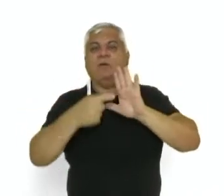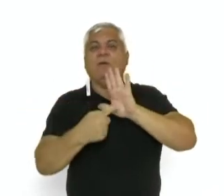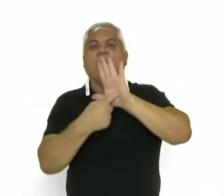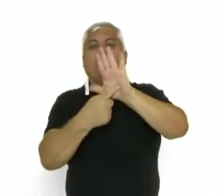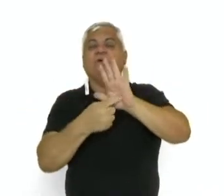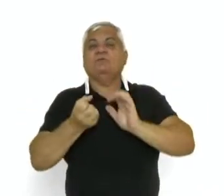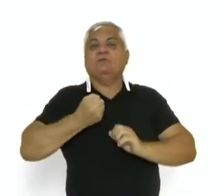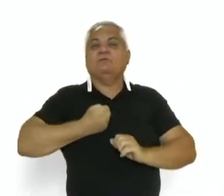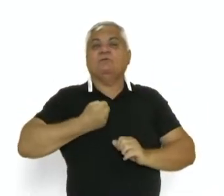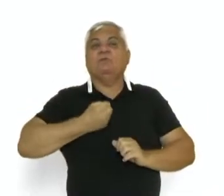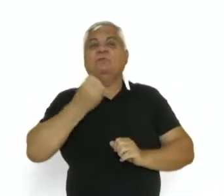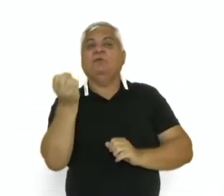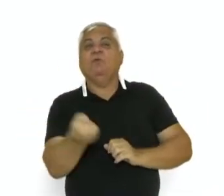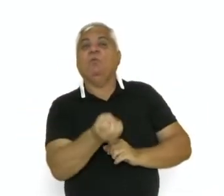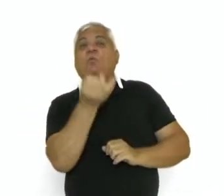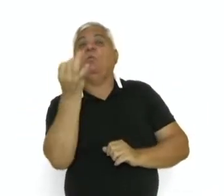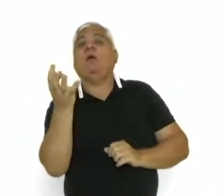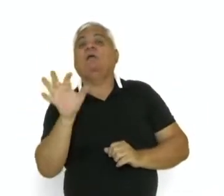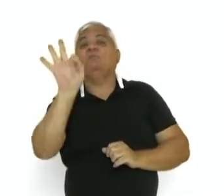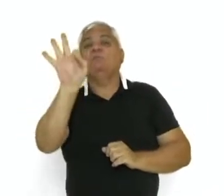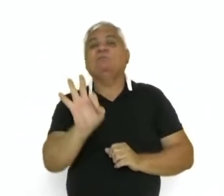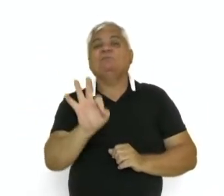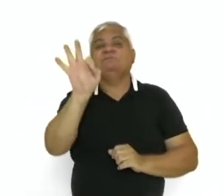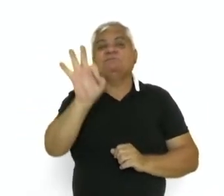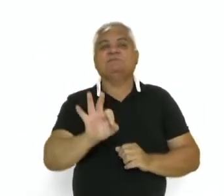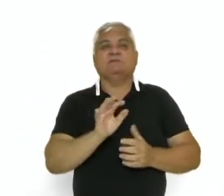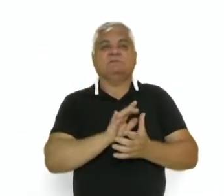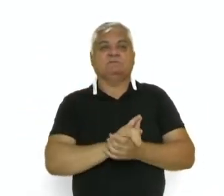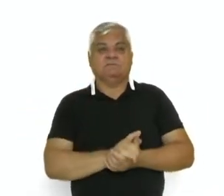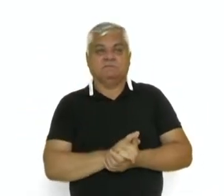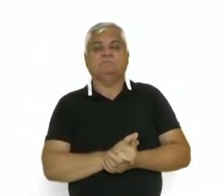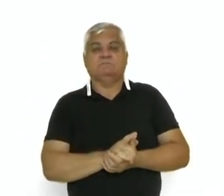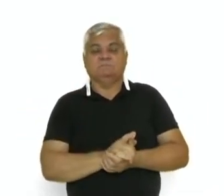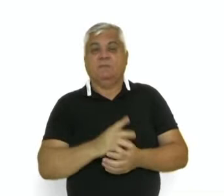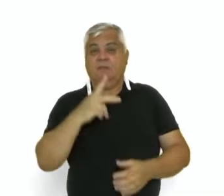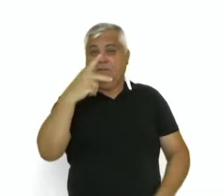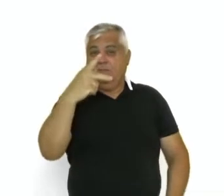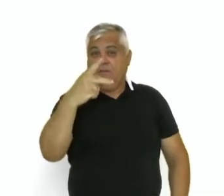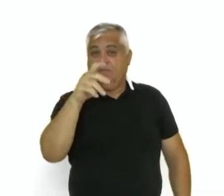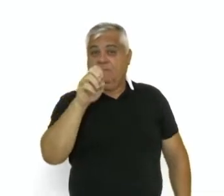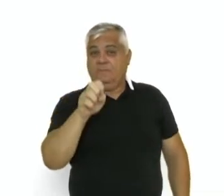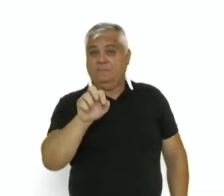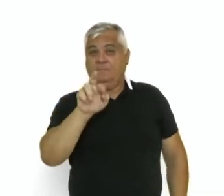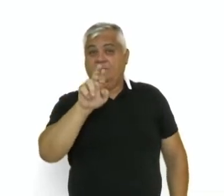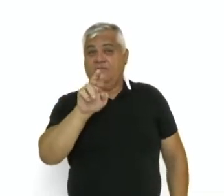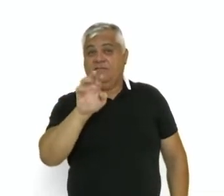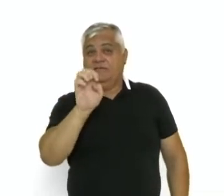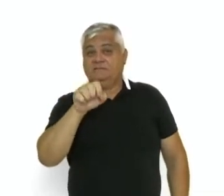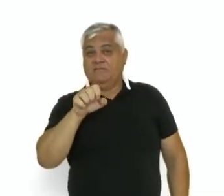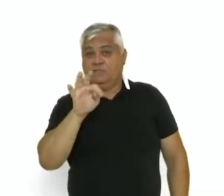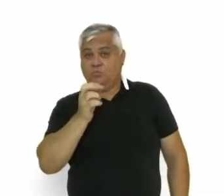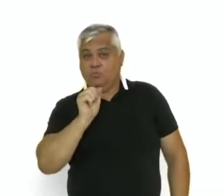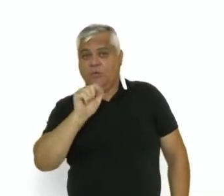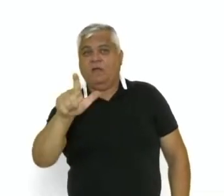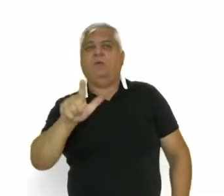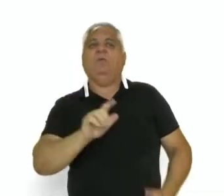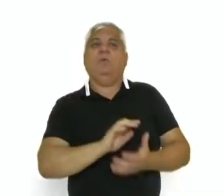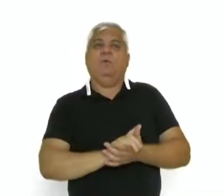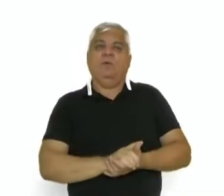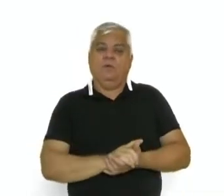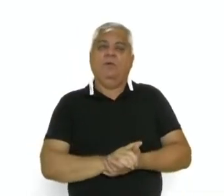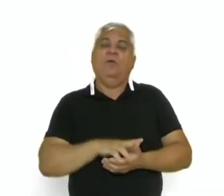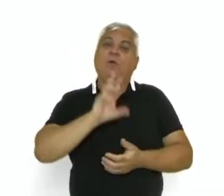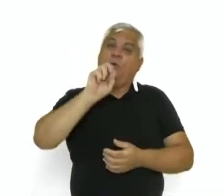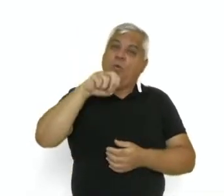na representação percentual. Não ache engraçado, né? Pode estar escrito percentual, ou na representação